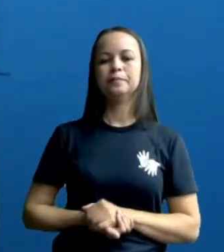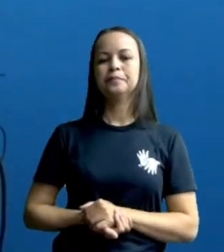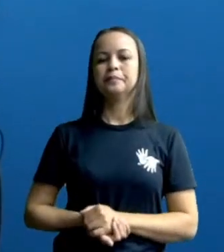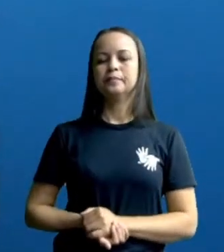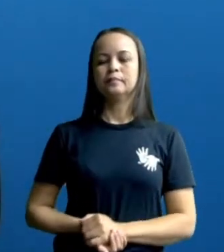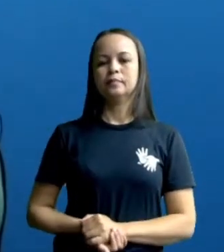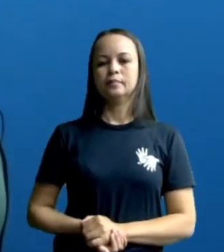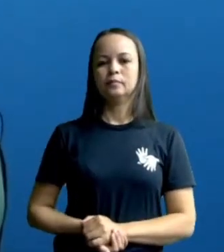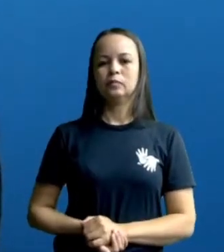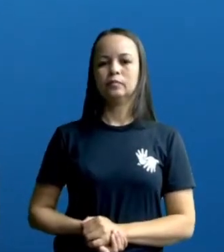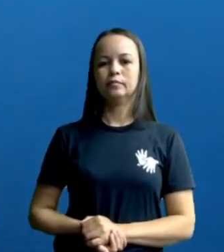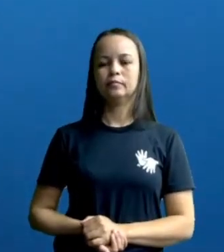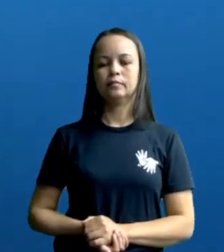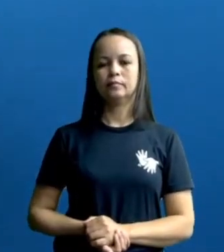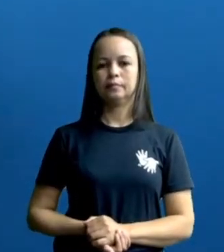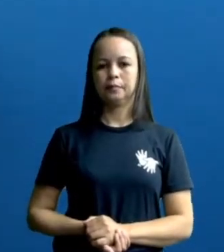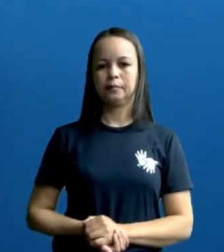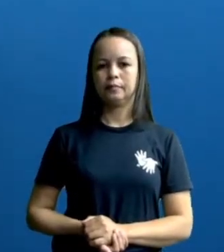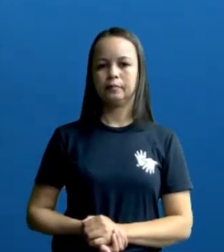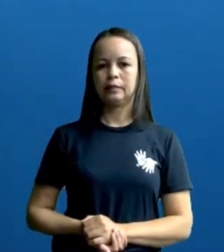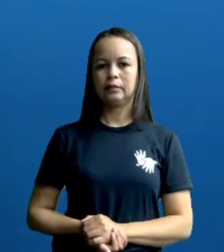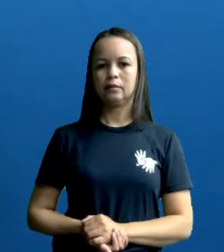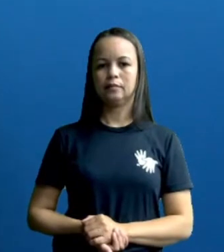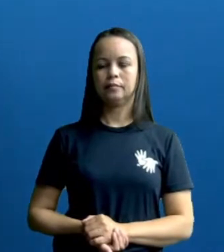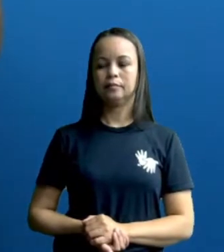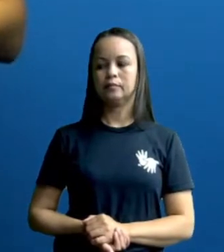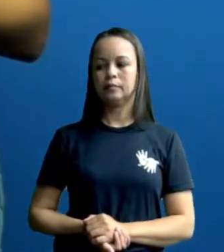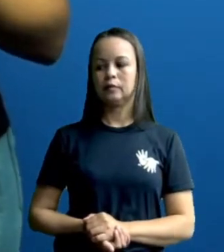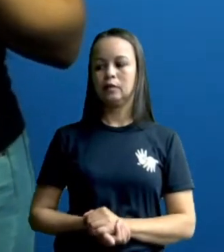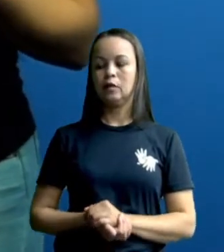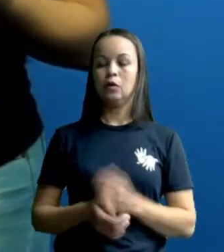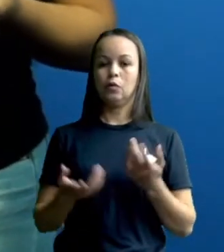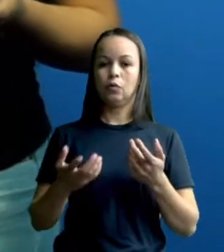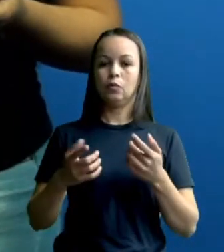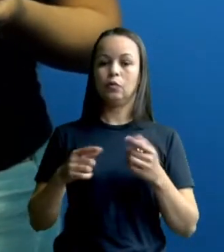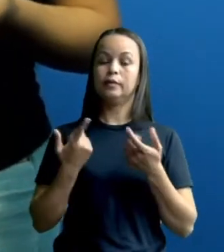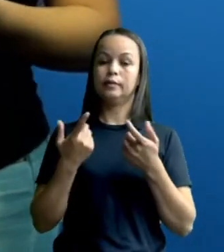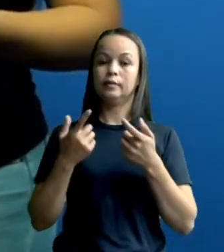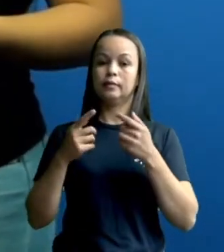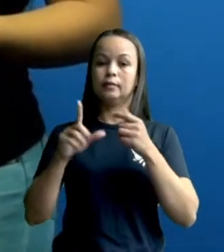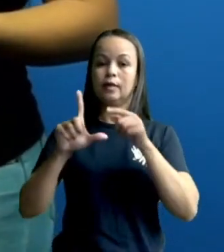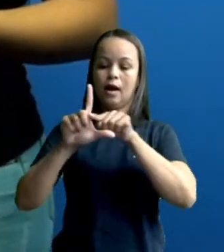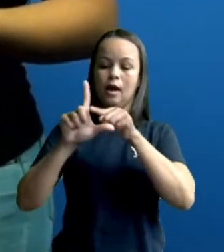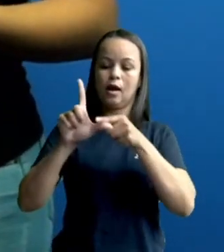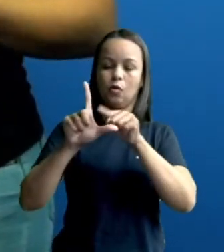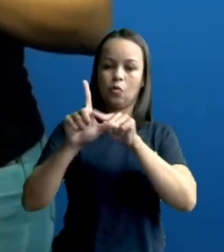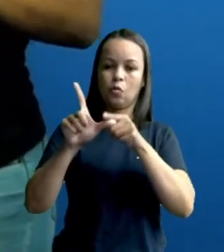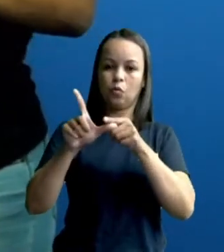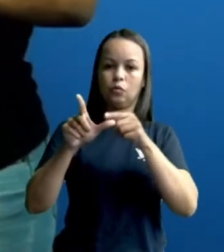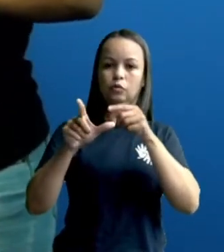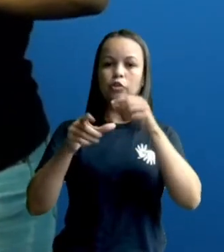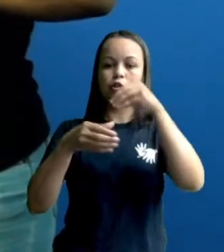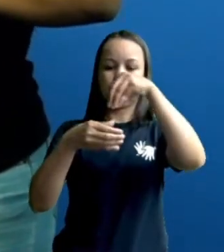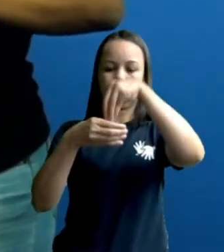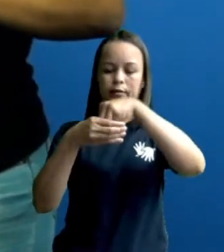ok? Continuando. Os ângulos internos e os